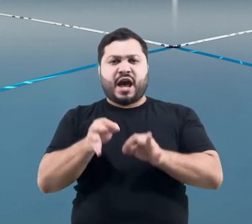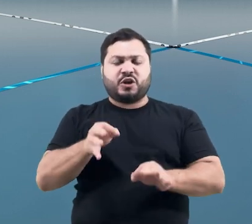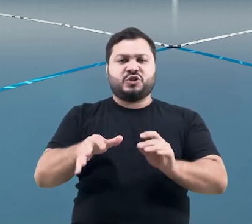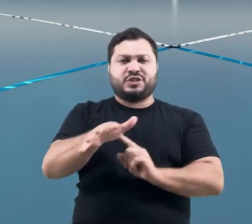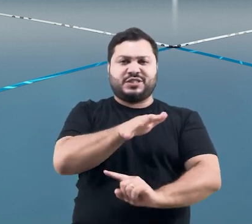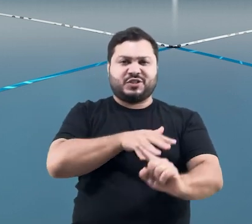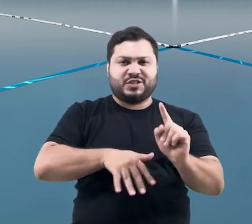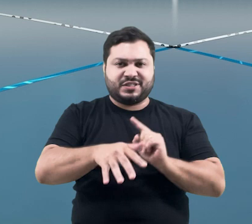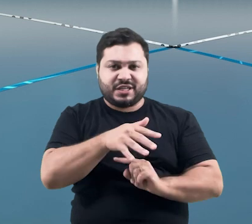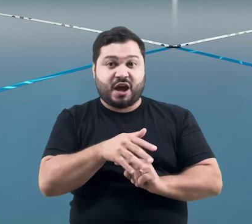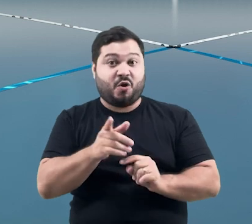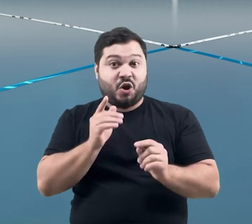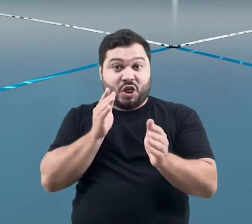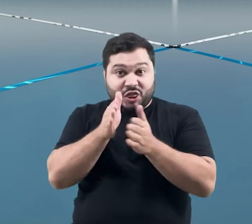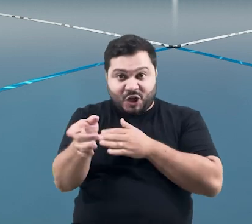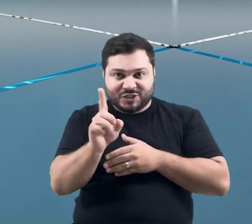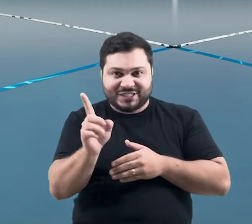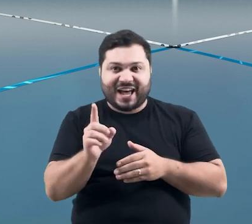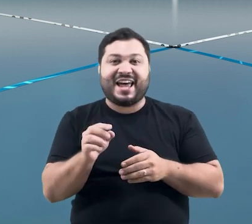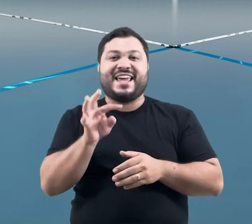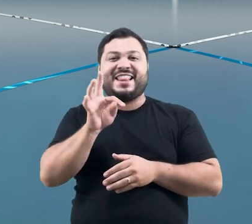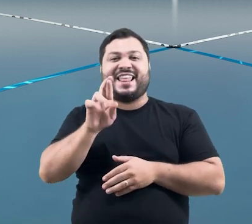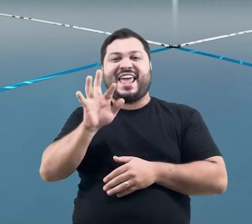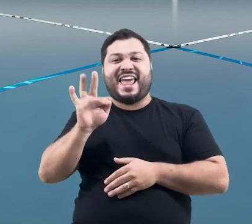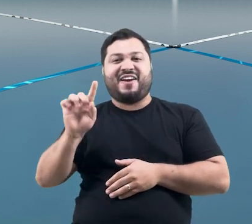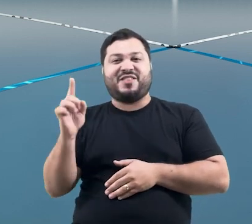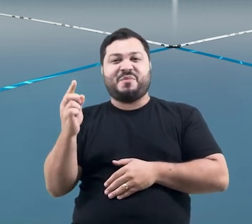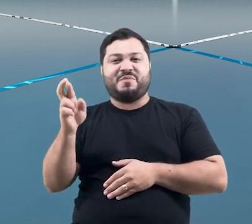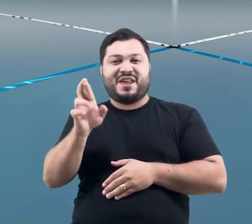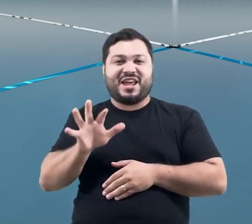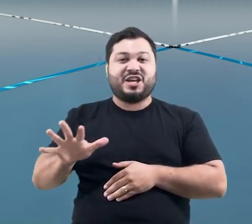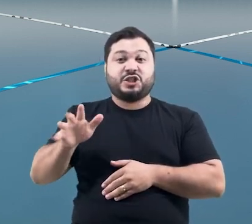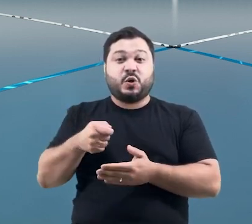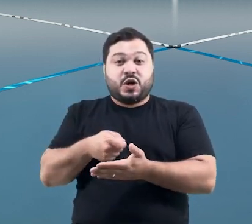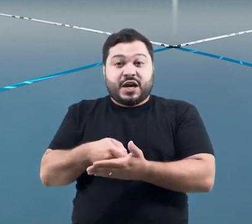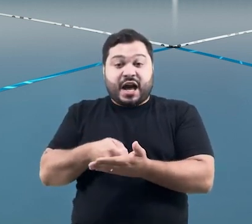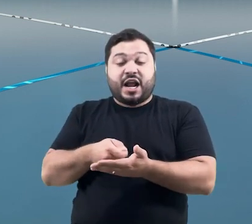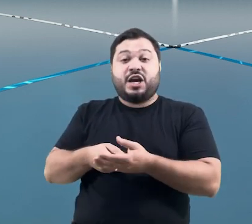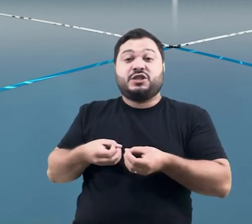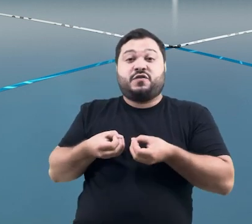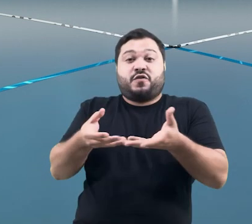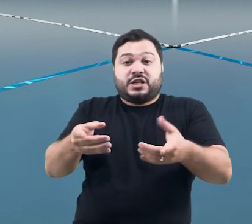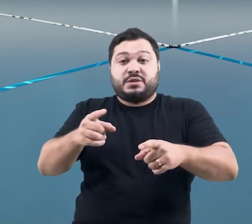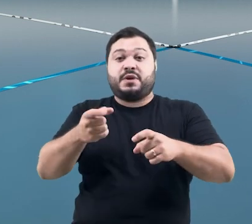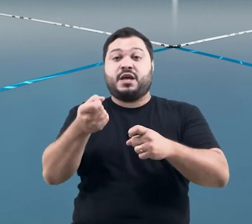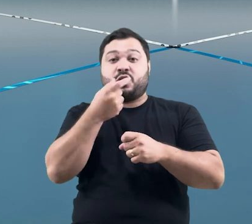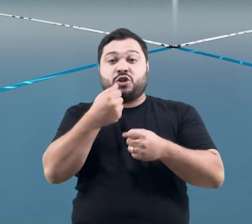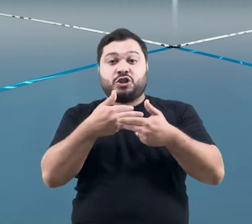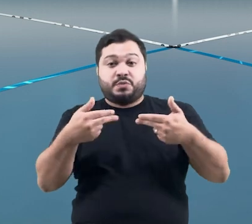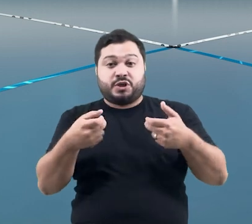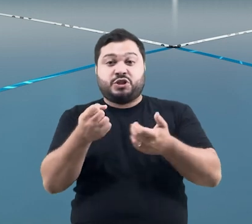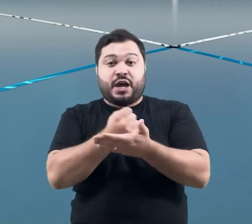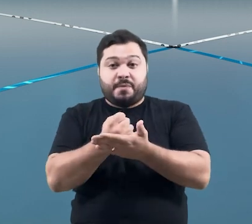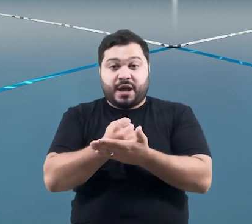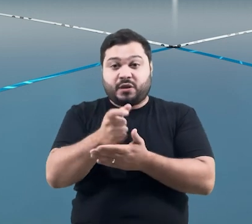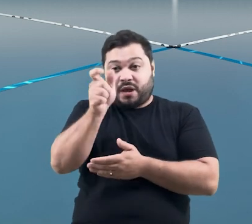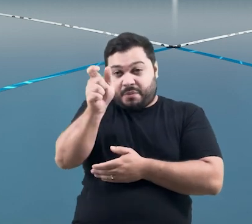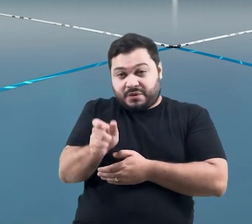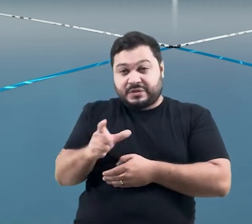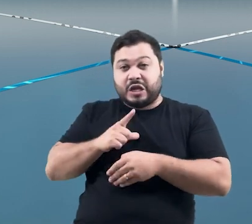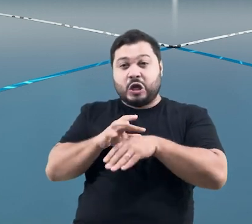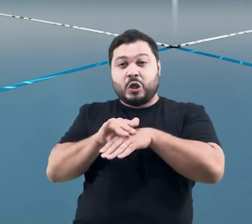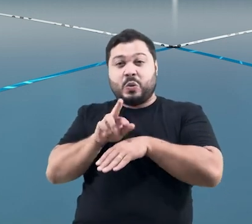à saúde e à justiça social. Não sai daí! TRF da Primeira Região garante fornecimento de medicamento